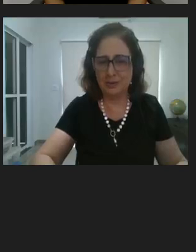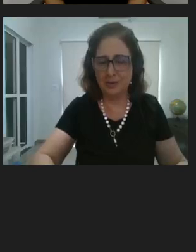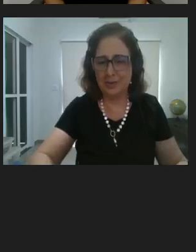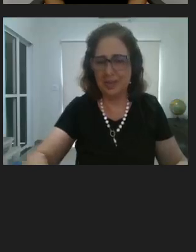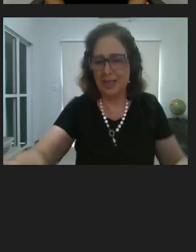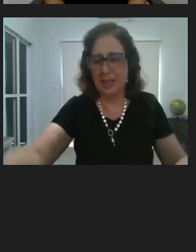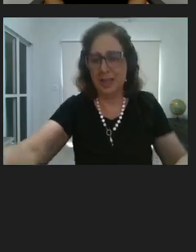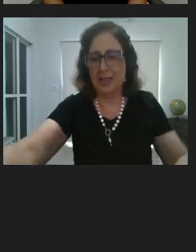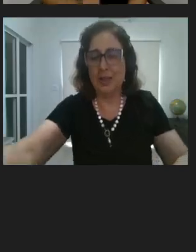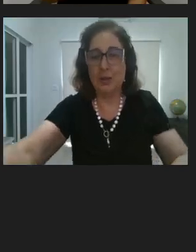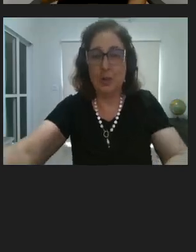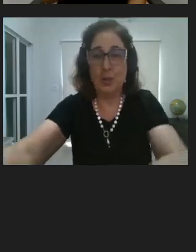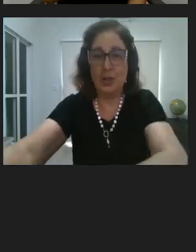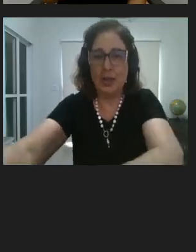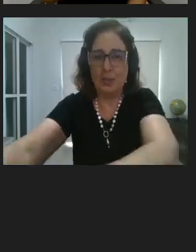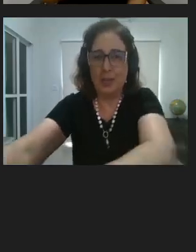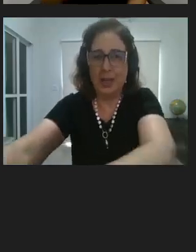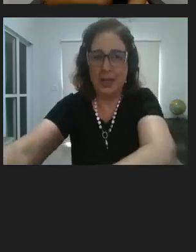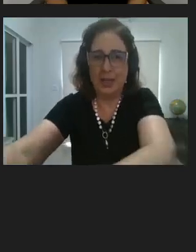Ainda não.